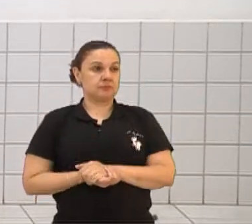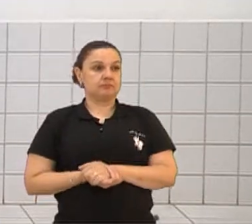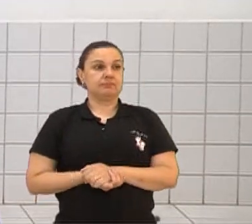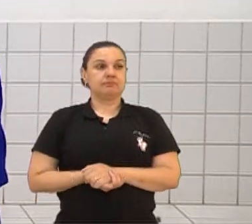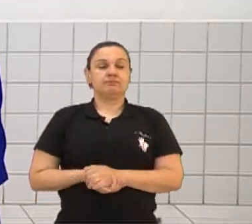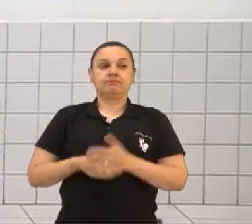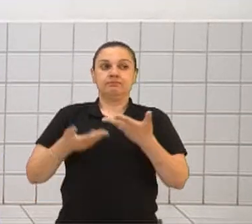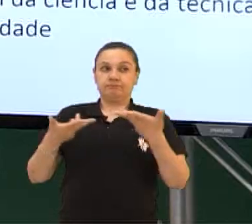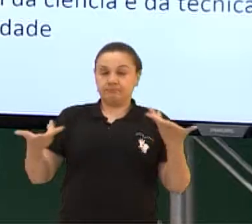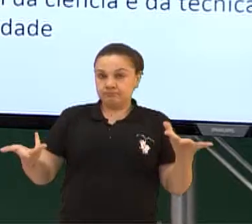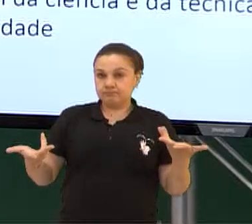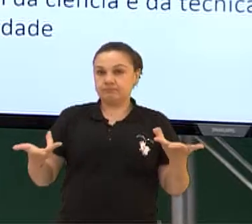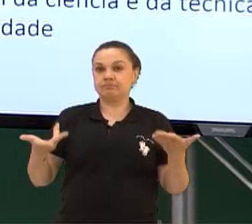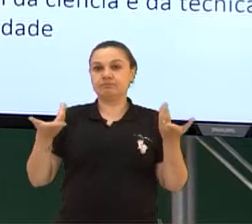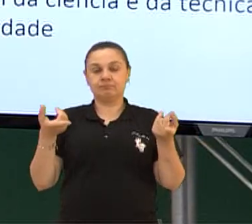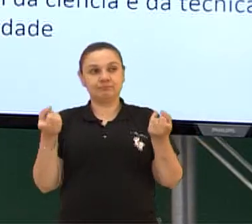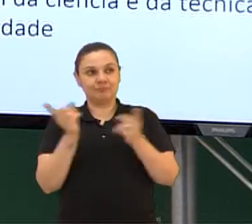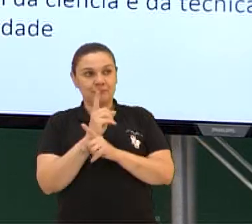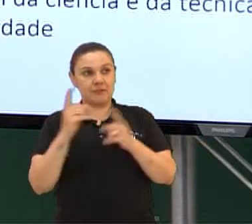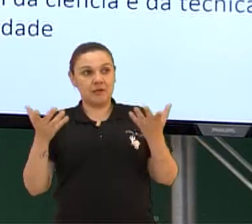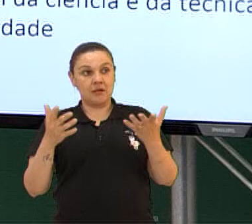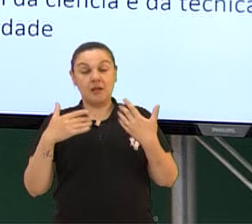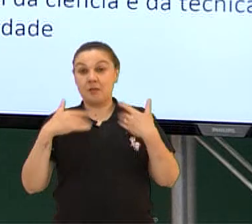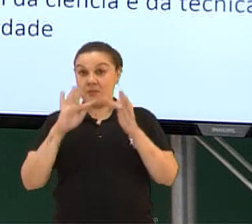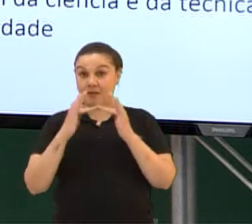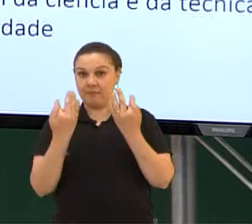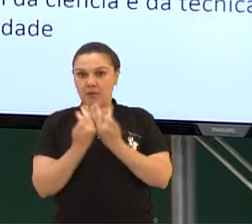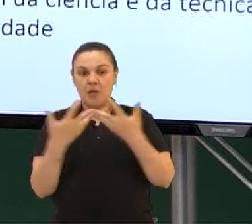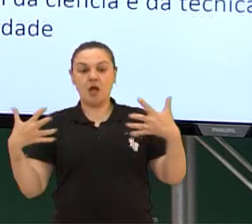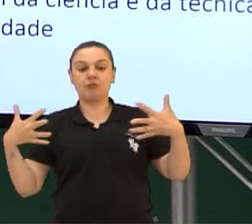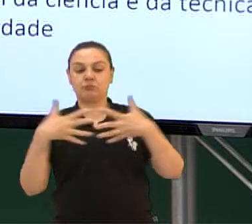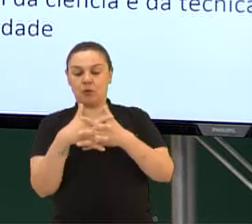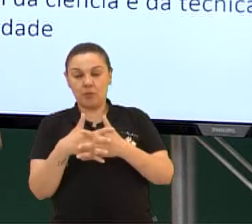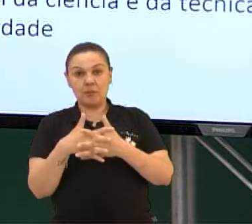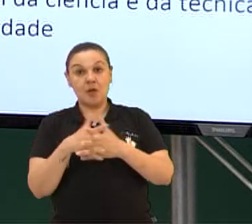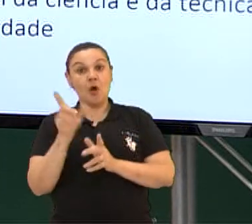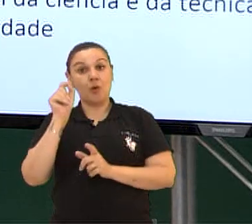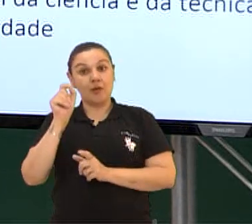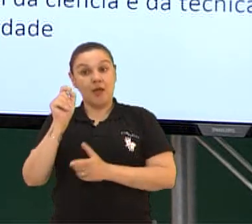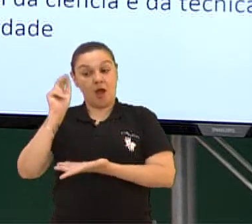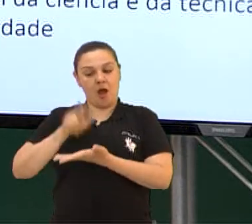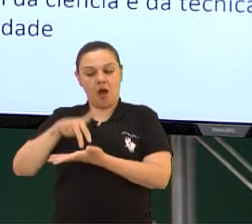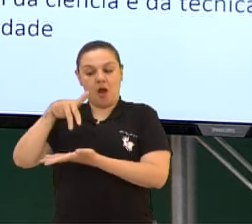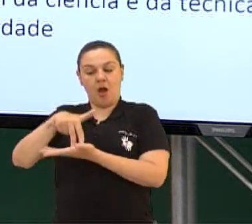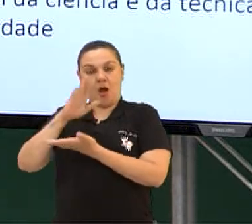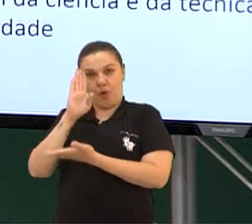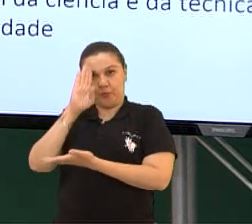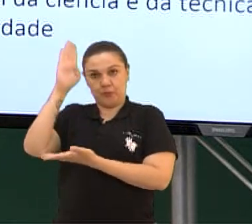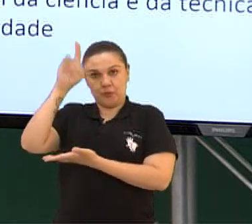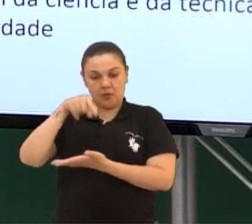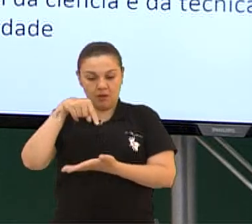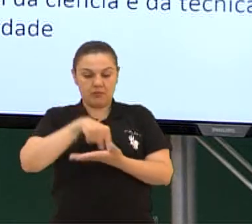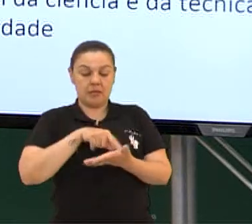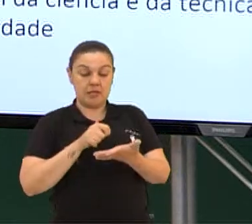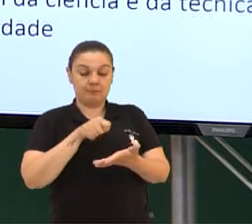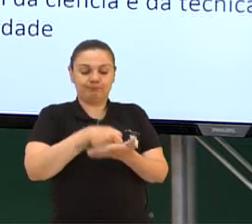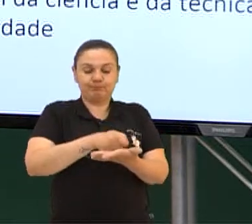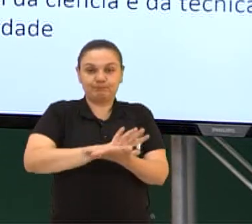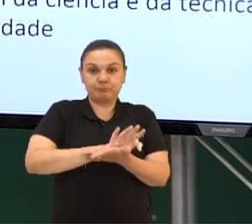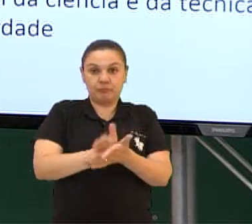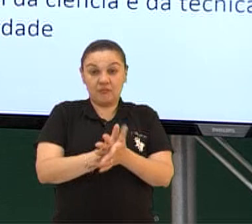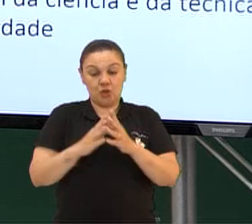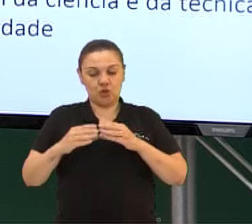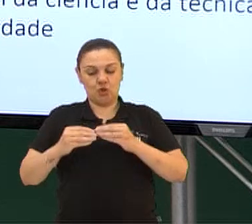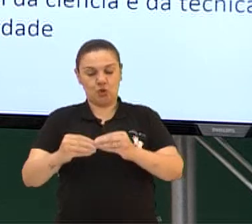muitos, né, a gente conversa aí, inclusive na minha família, confundem autoritarismo com autoridade. E todos os autores da Escola